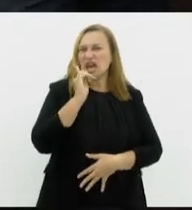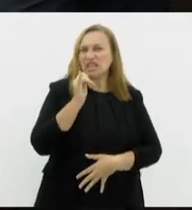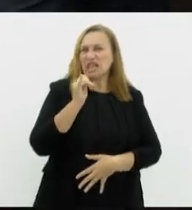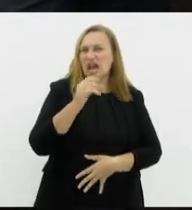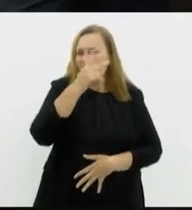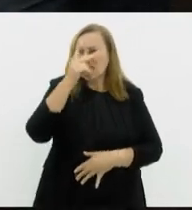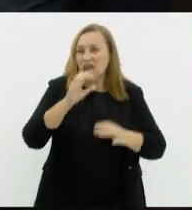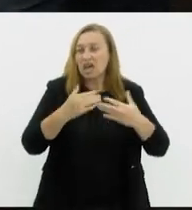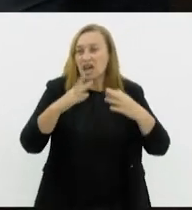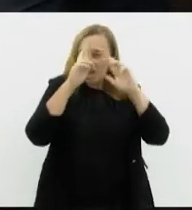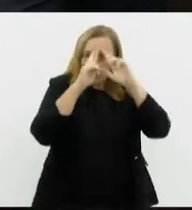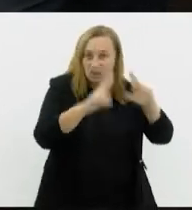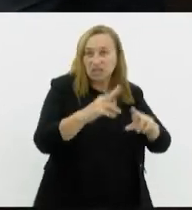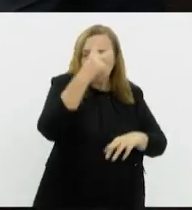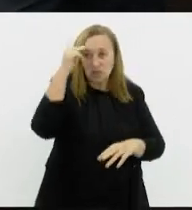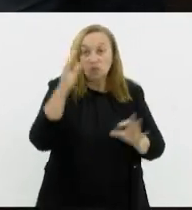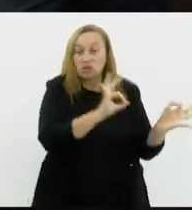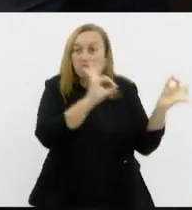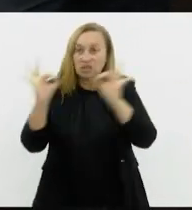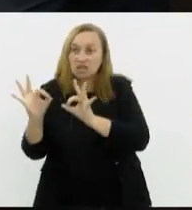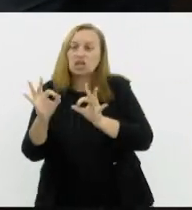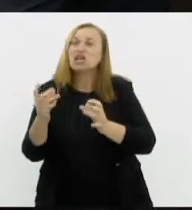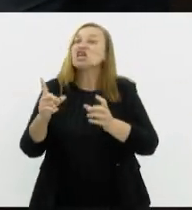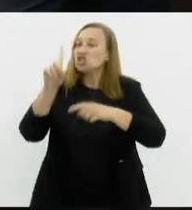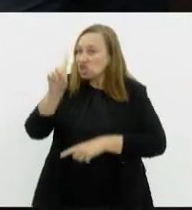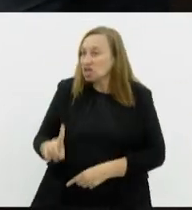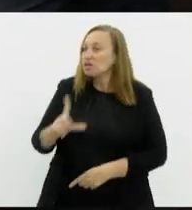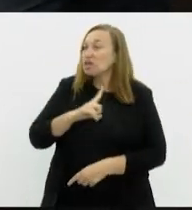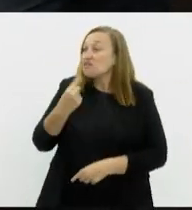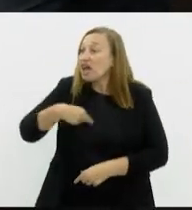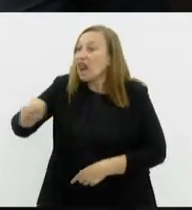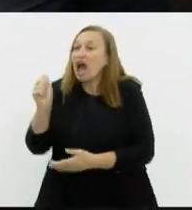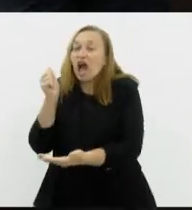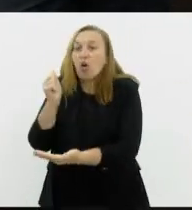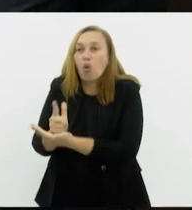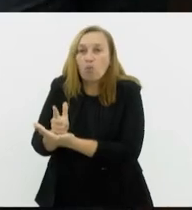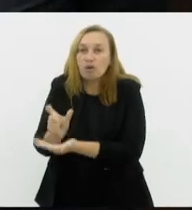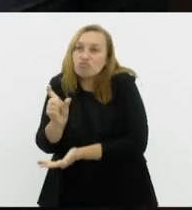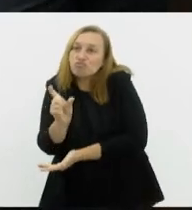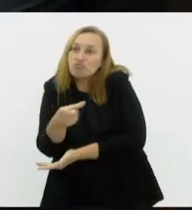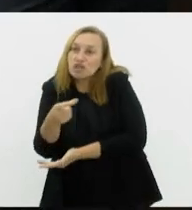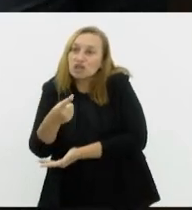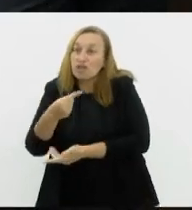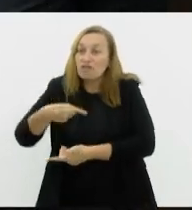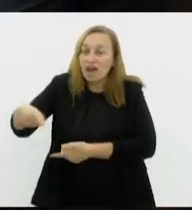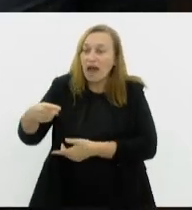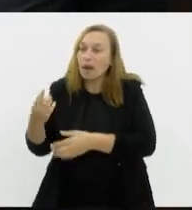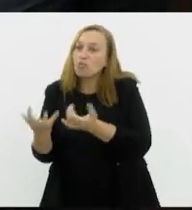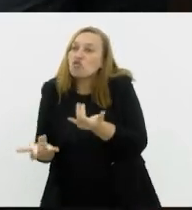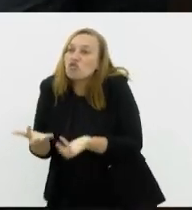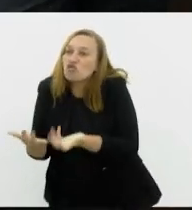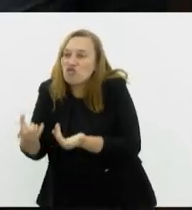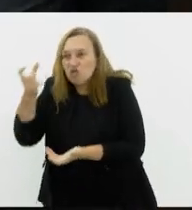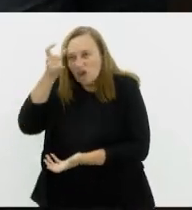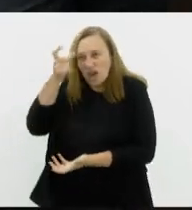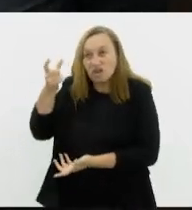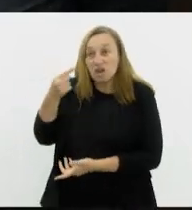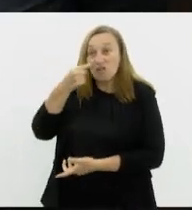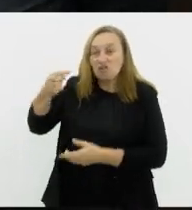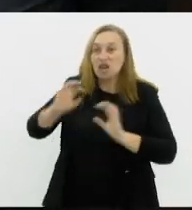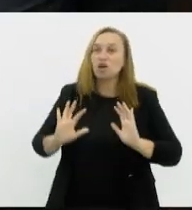assistem, tem todo o direito. Vai lá, compra o ingresso, vai para um inferninho e assiste aquele